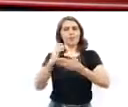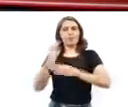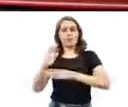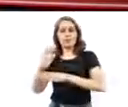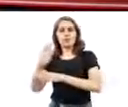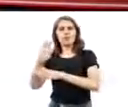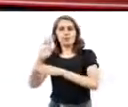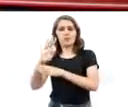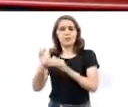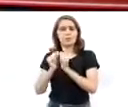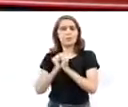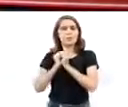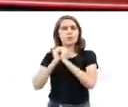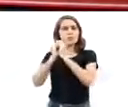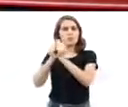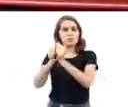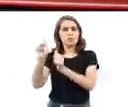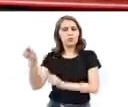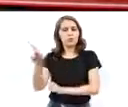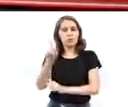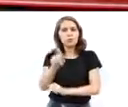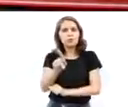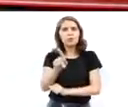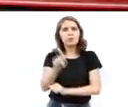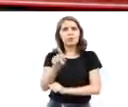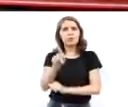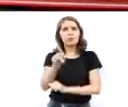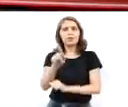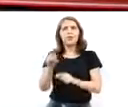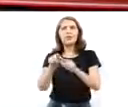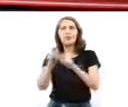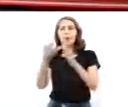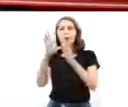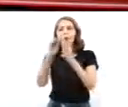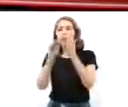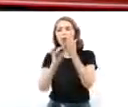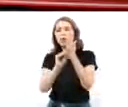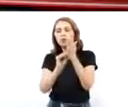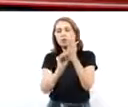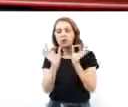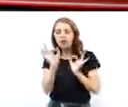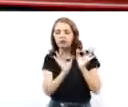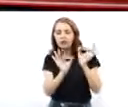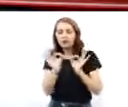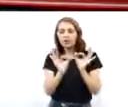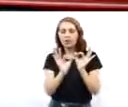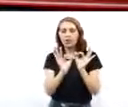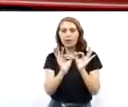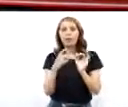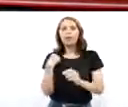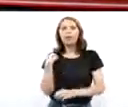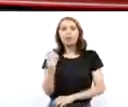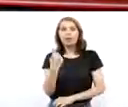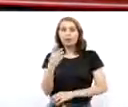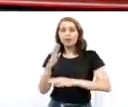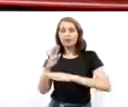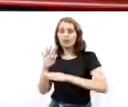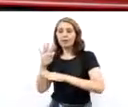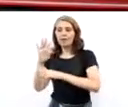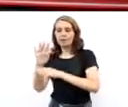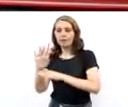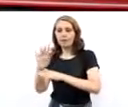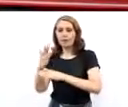os nossos colegas professores, acompanhar os conteúdos mais significativos e, de alguma forma, fizesse com que as